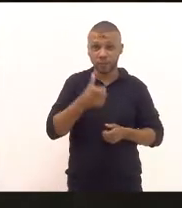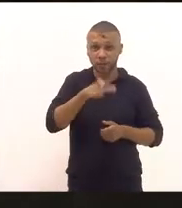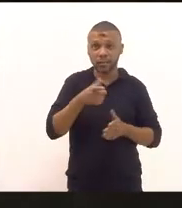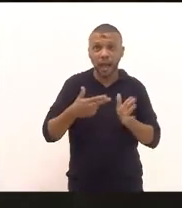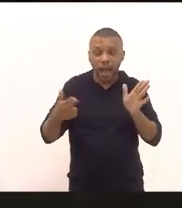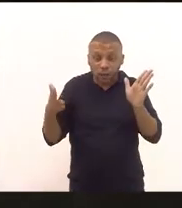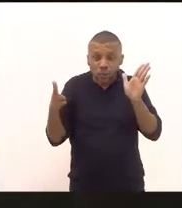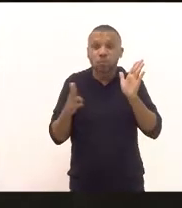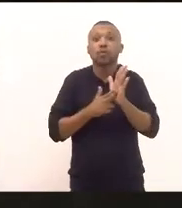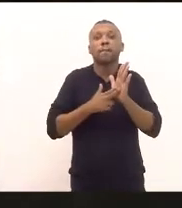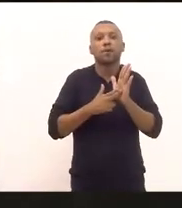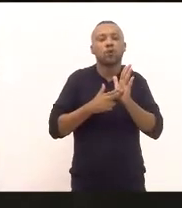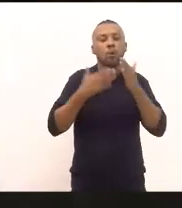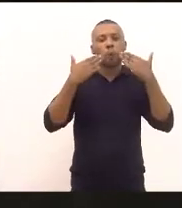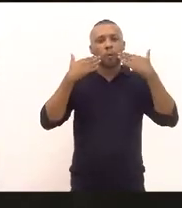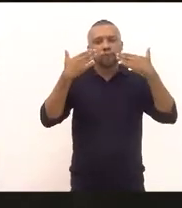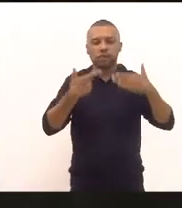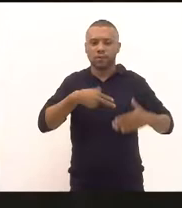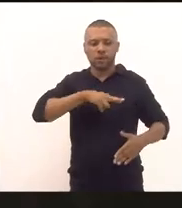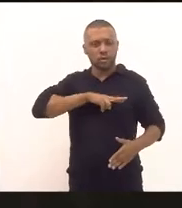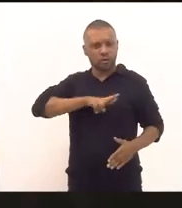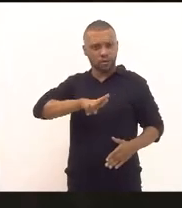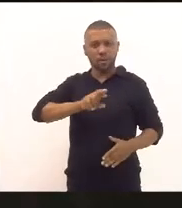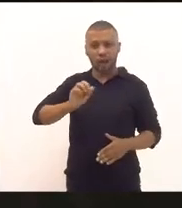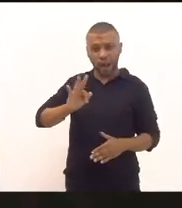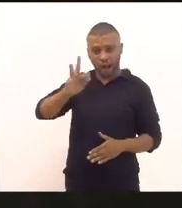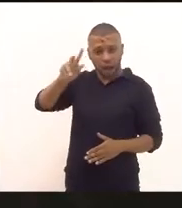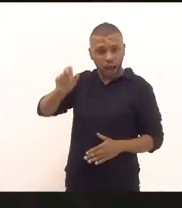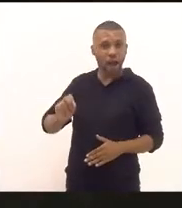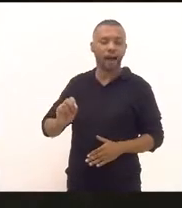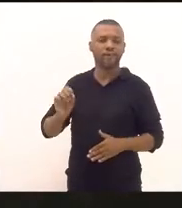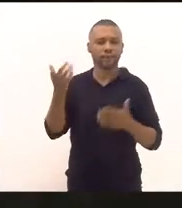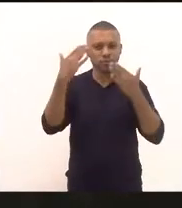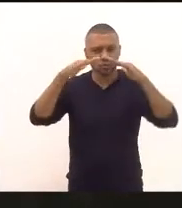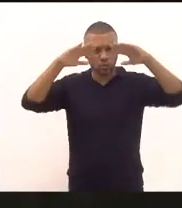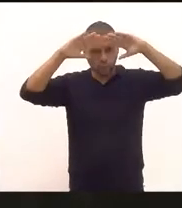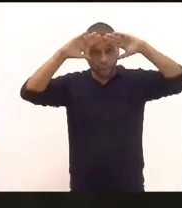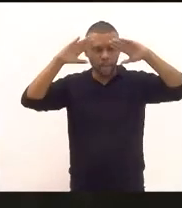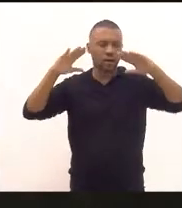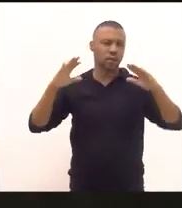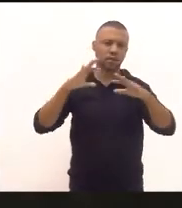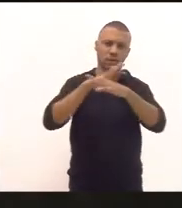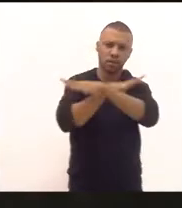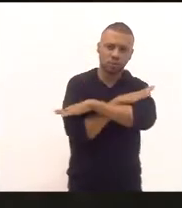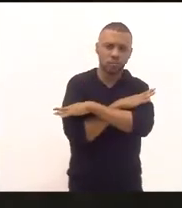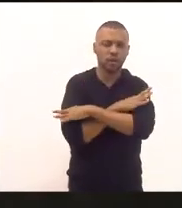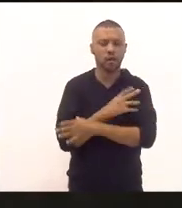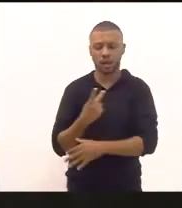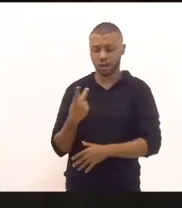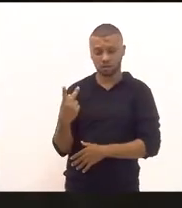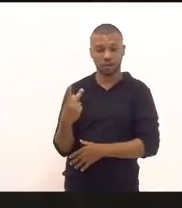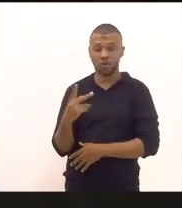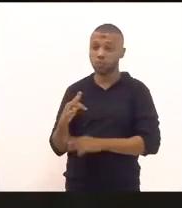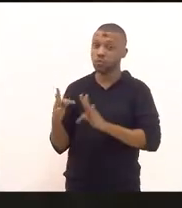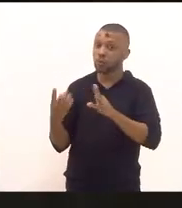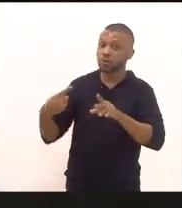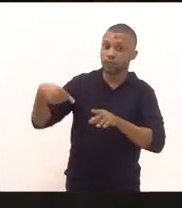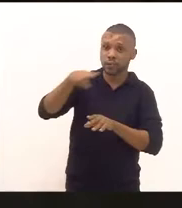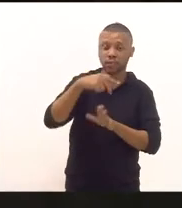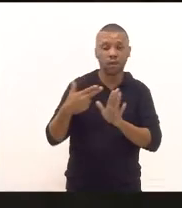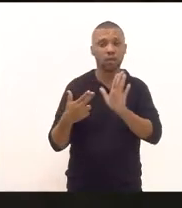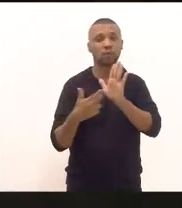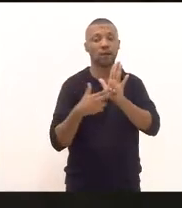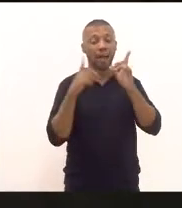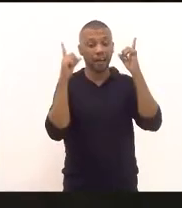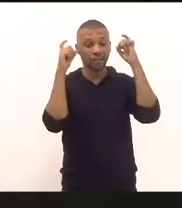assumir é assumir como foi pessoal da religião como eu emendei todos vocês exato